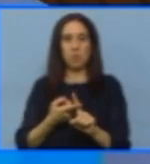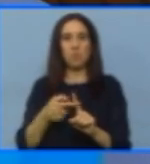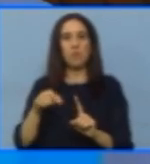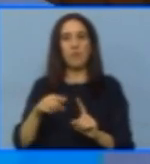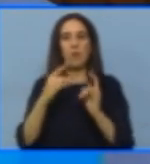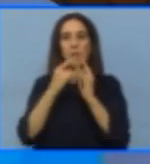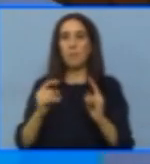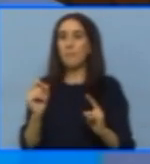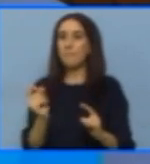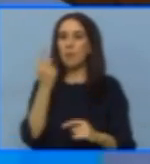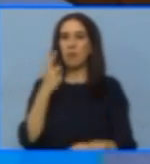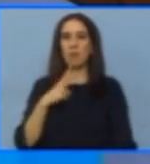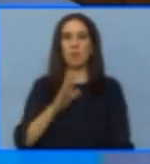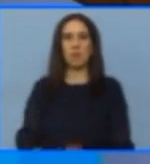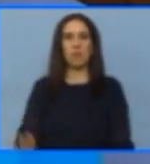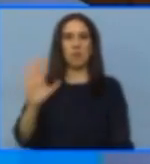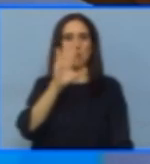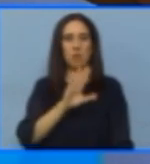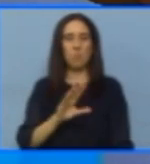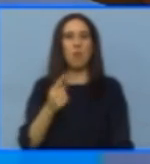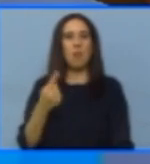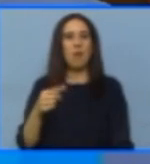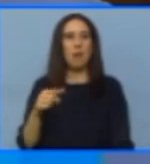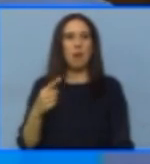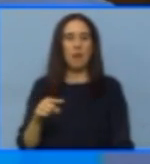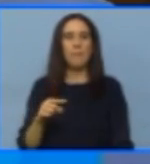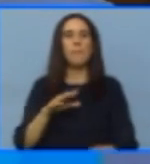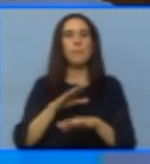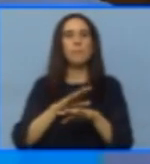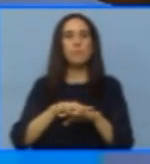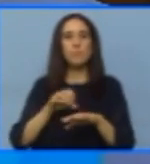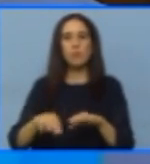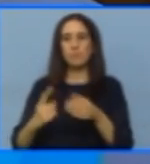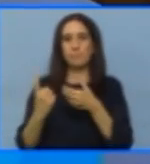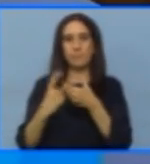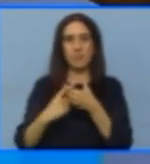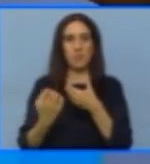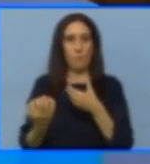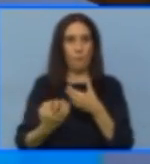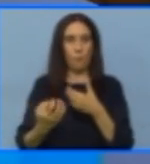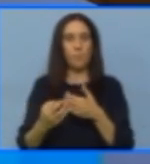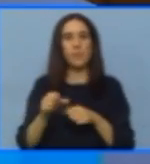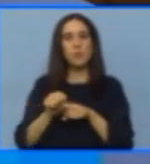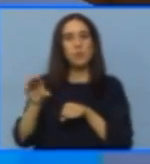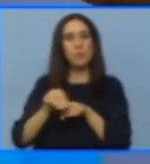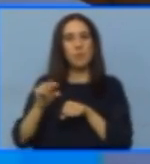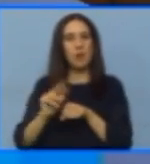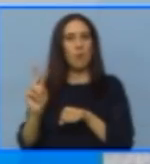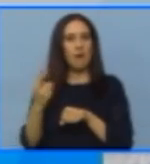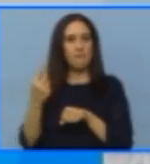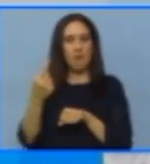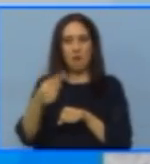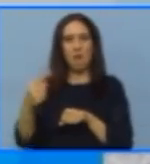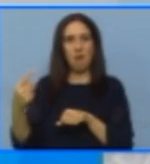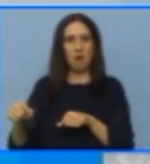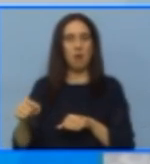primeiro acampamento nacional em que vamos ter em campo, fruto de uma parceria que fizemos, temos 2 supermercados a funcionar e,